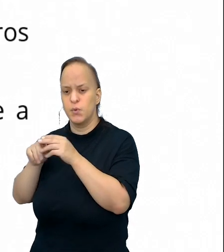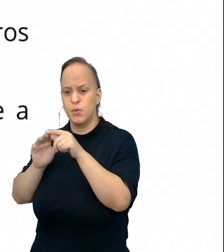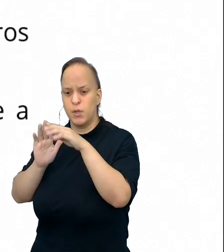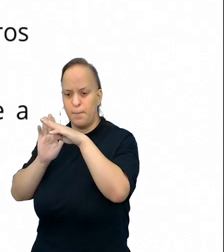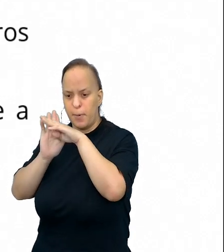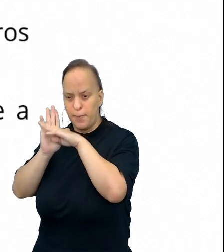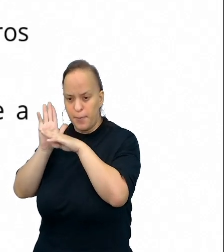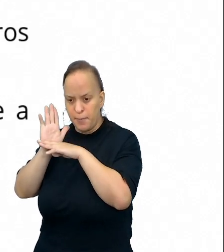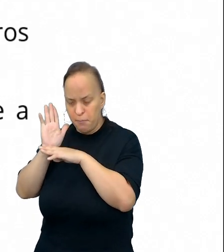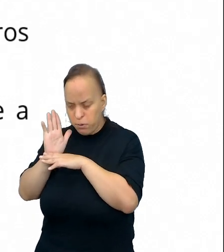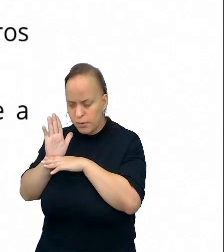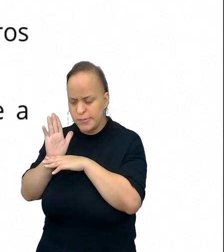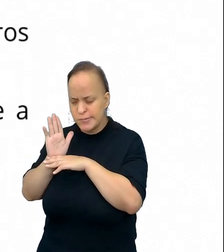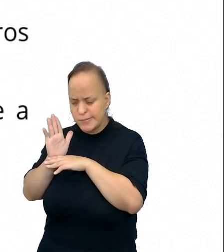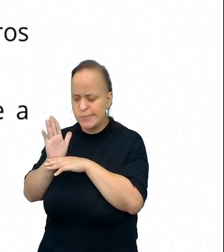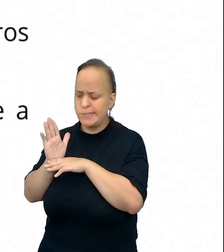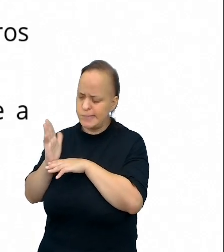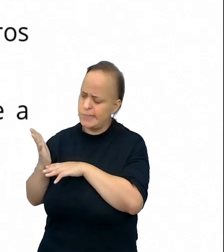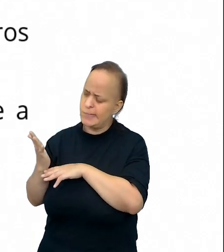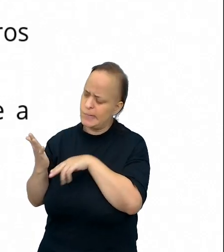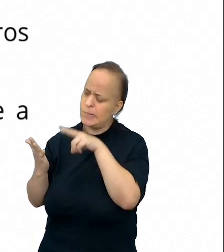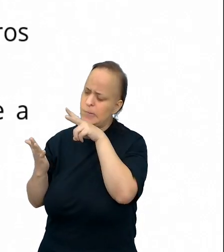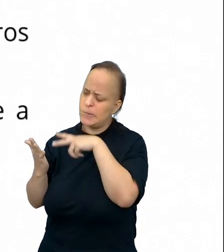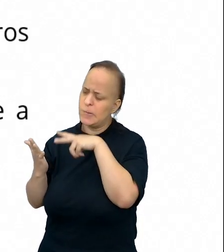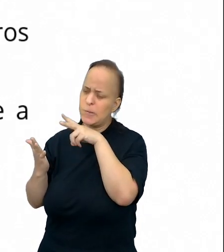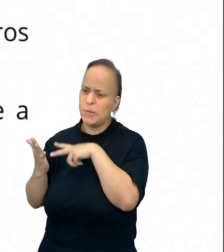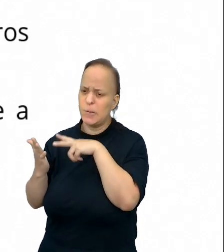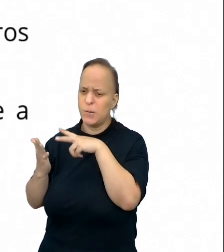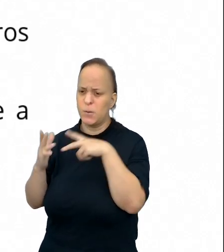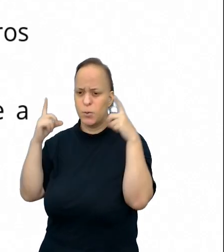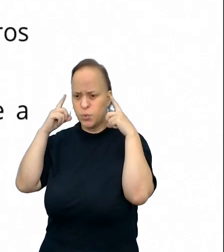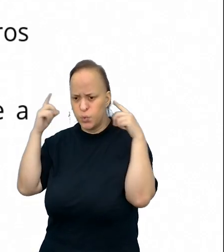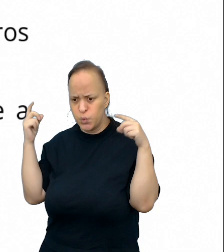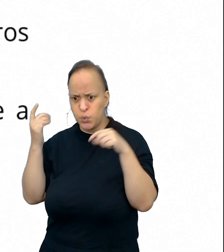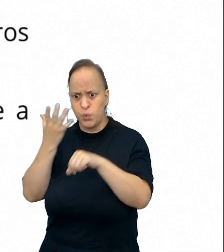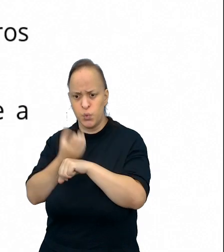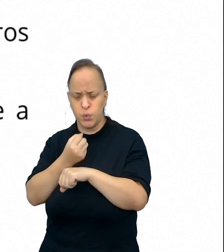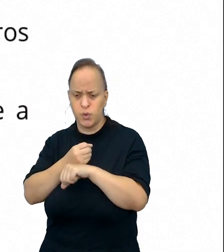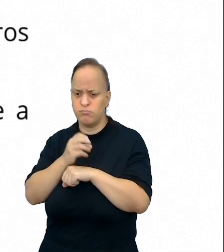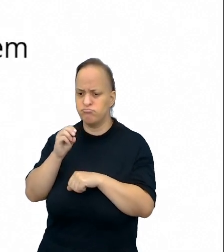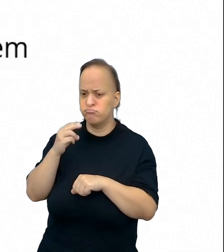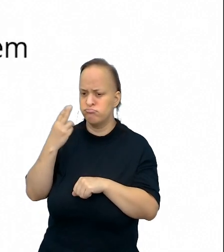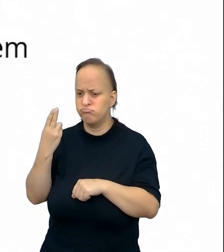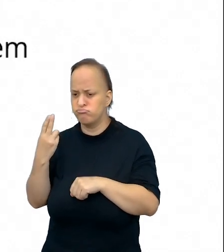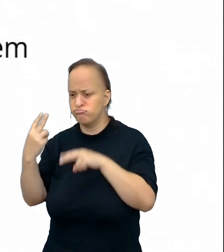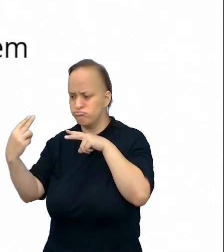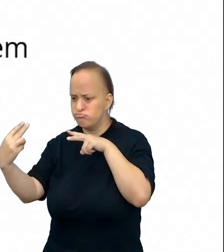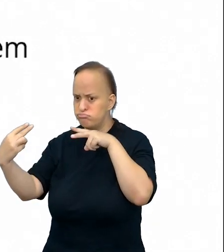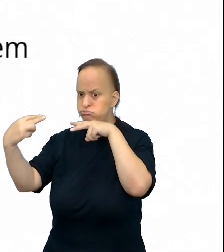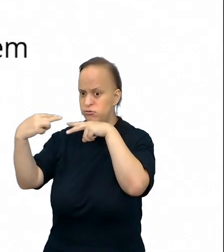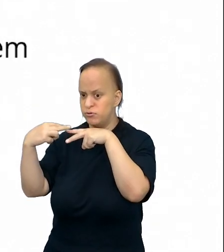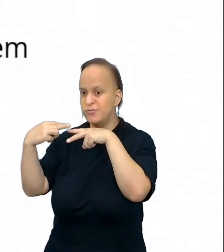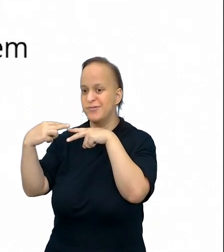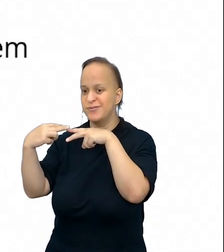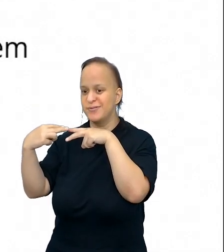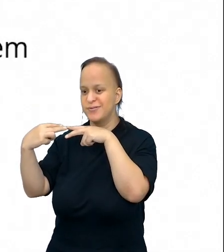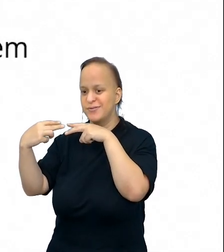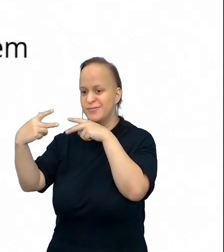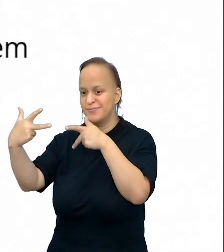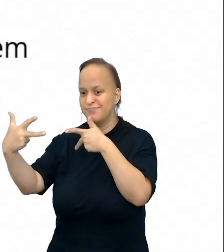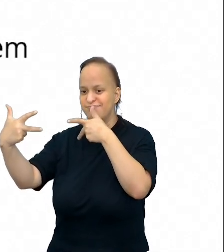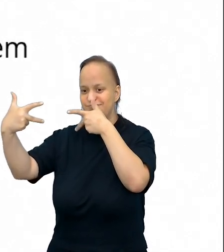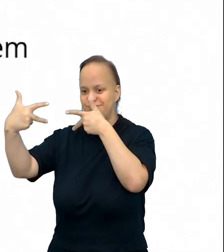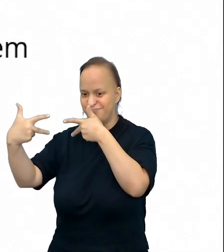roteiros, definindo se a entrevista vai ser em podcast, face a face ou por encontros virtuais, acessar